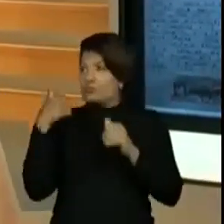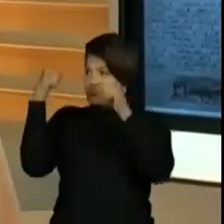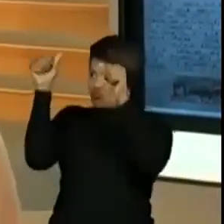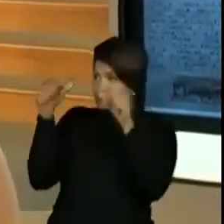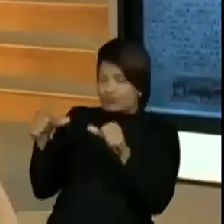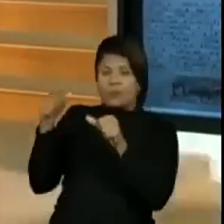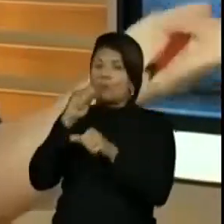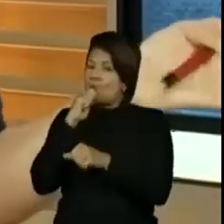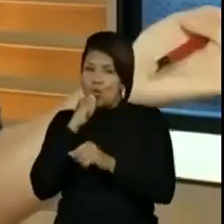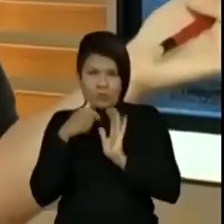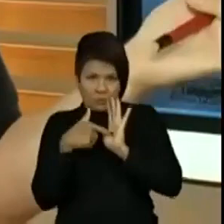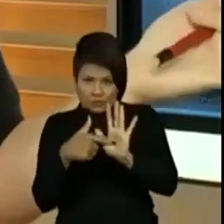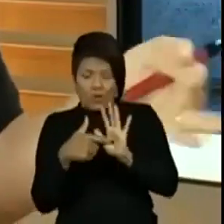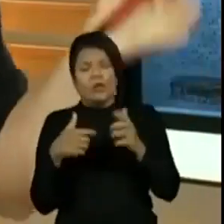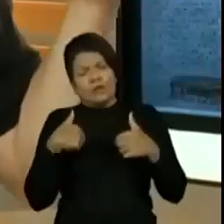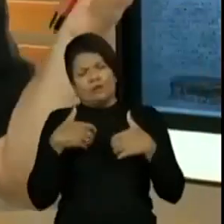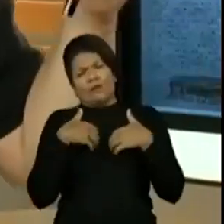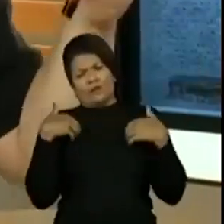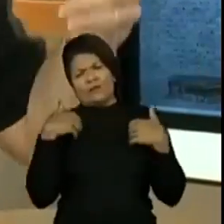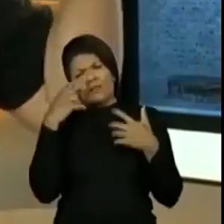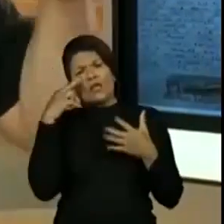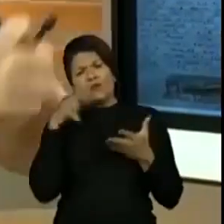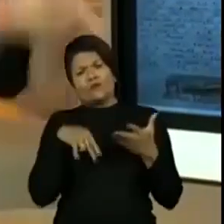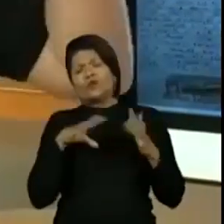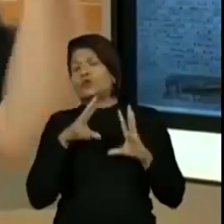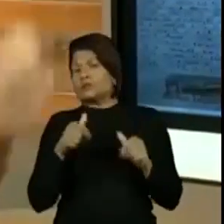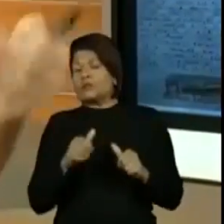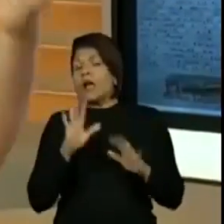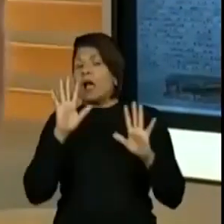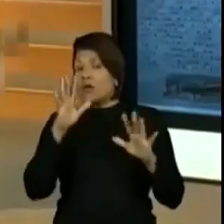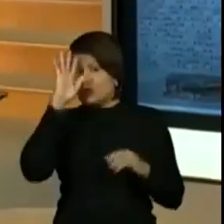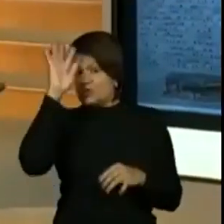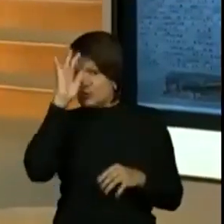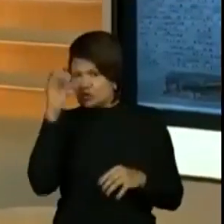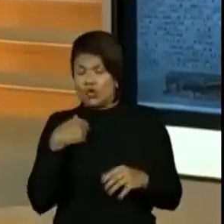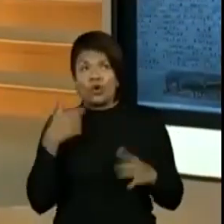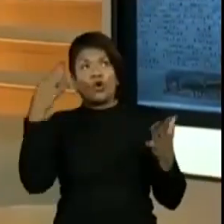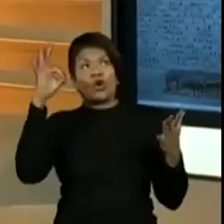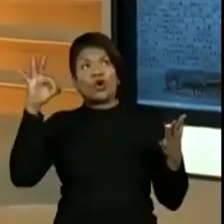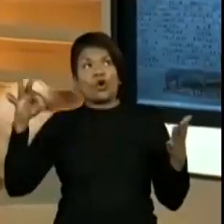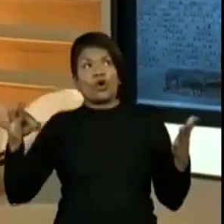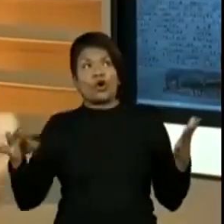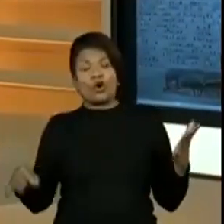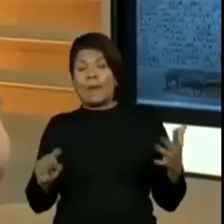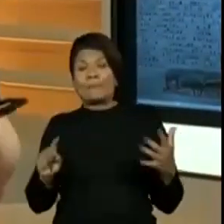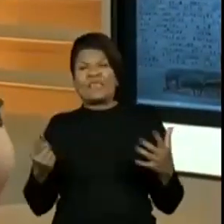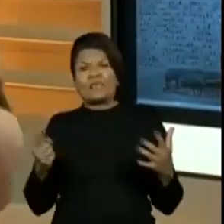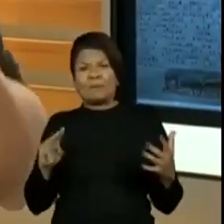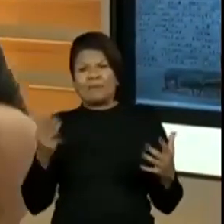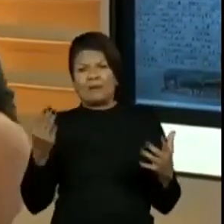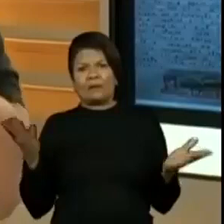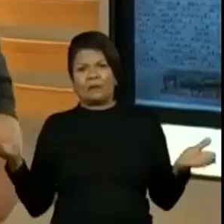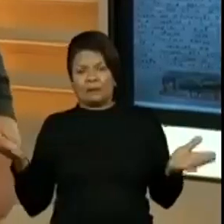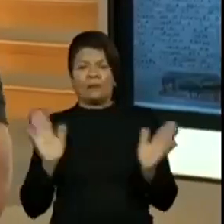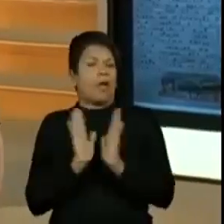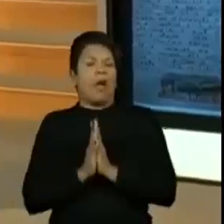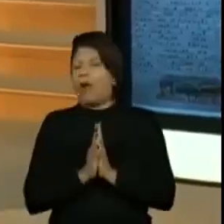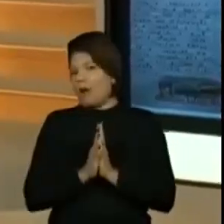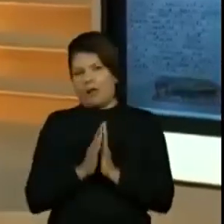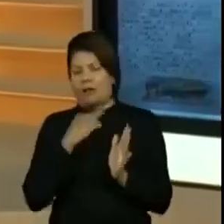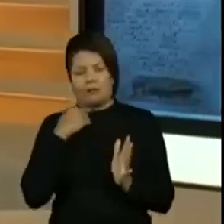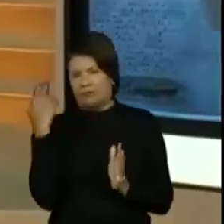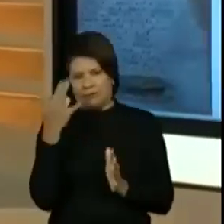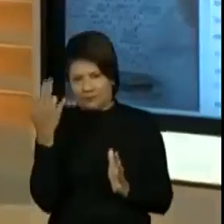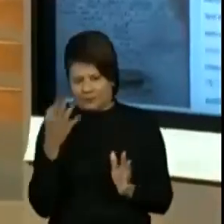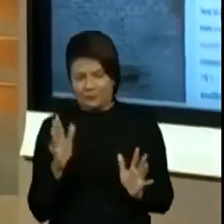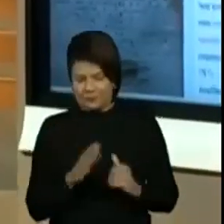muito feliz. Só que é claro, quarto ano, já pensou se eu fosse corrigir todas as atividades? Não ia ter espaço nem tempo. Mas isso é interessante. Então